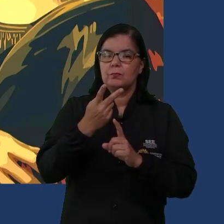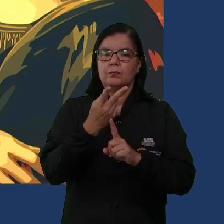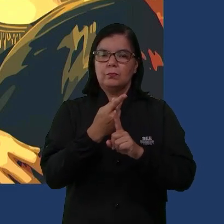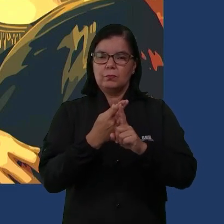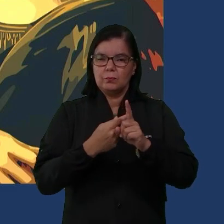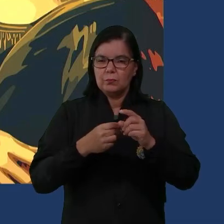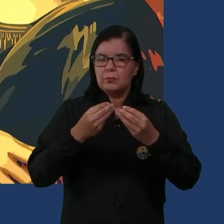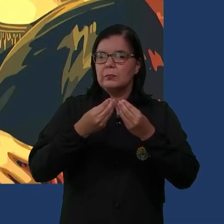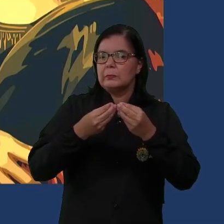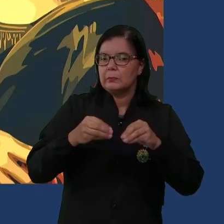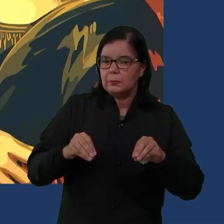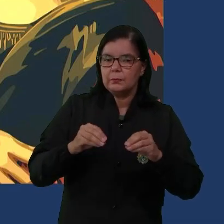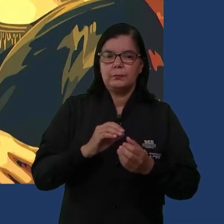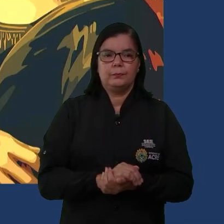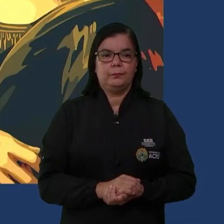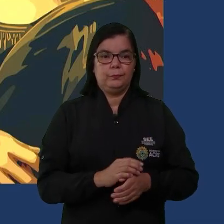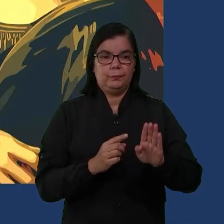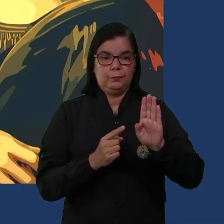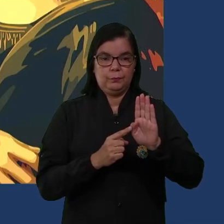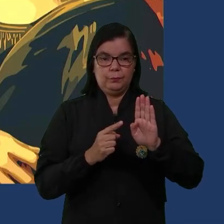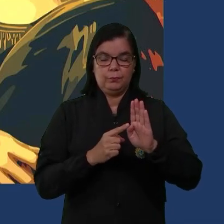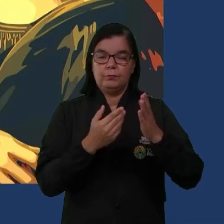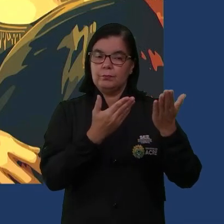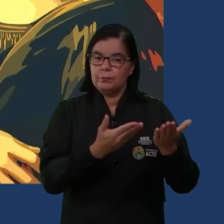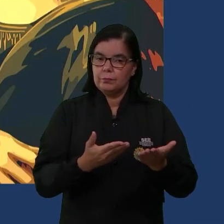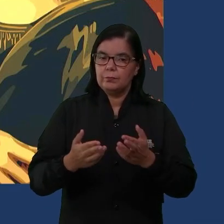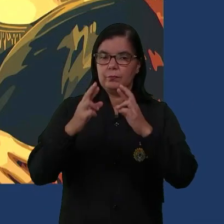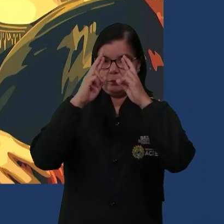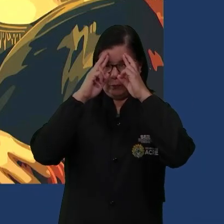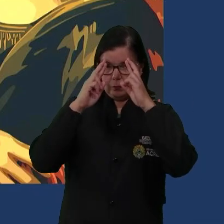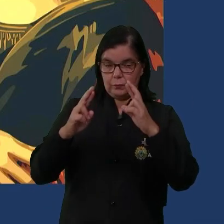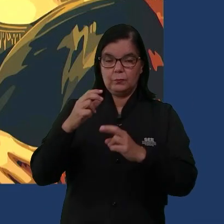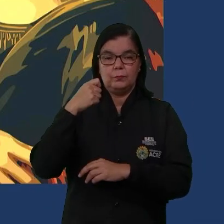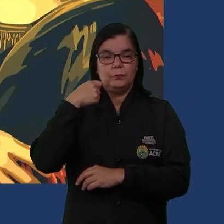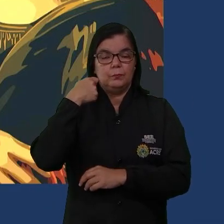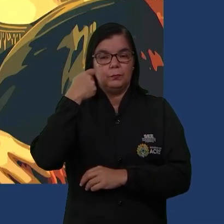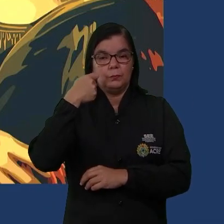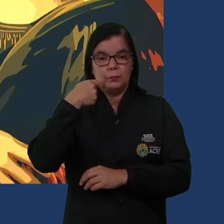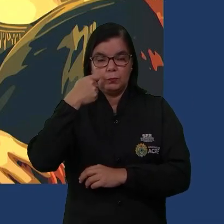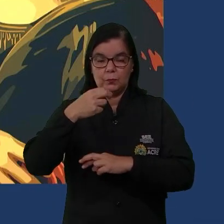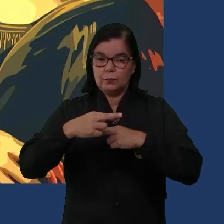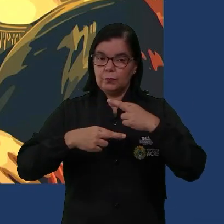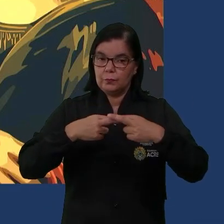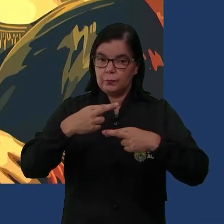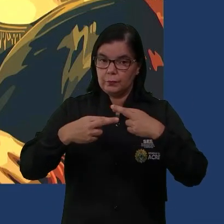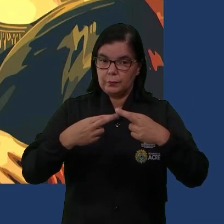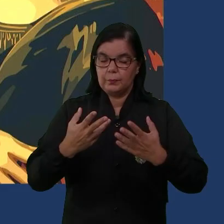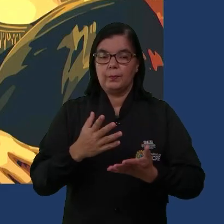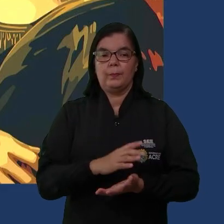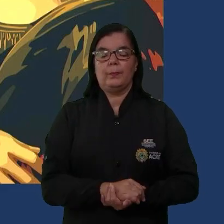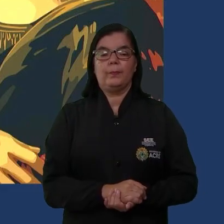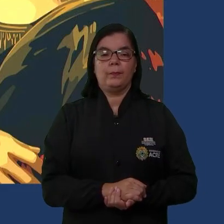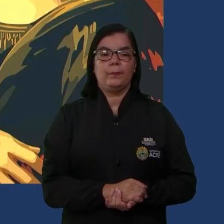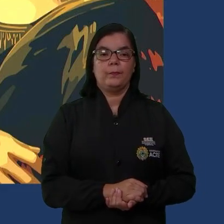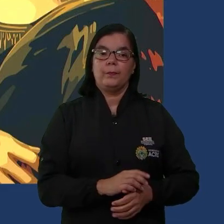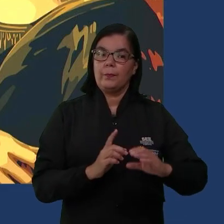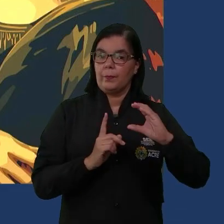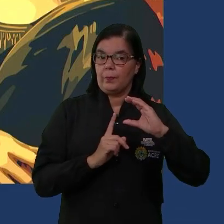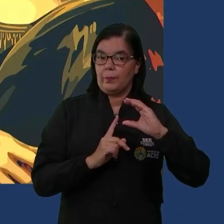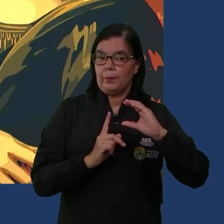obra danificada. Letra B, uma homenagem respeitosa ao artista